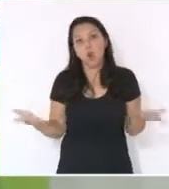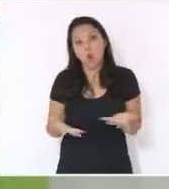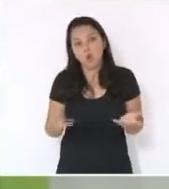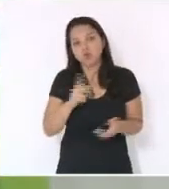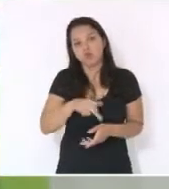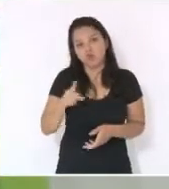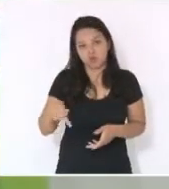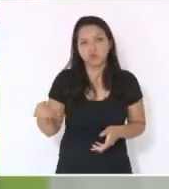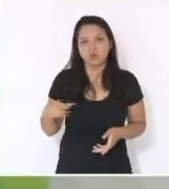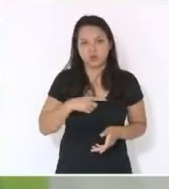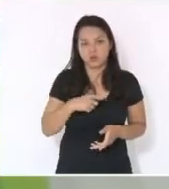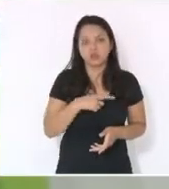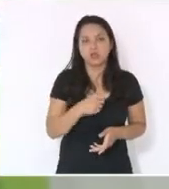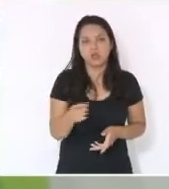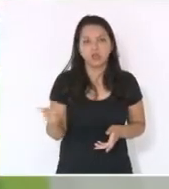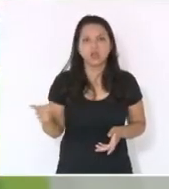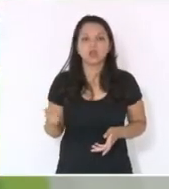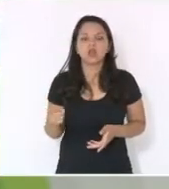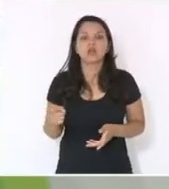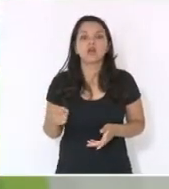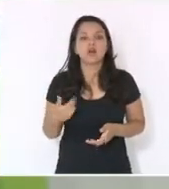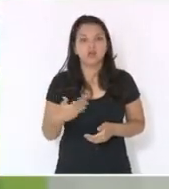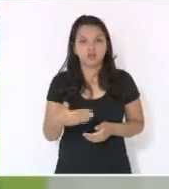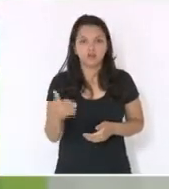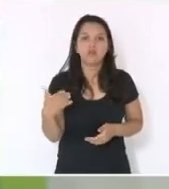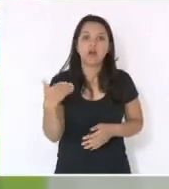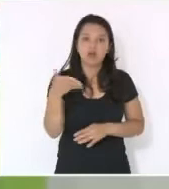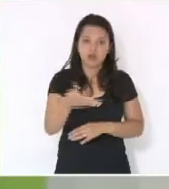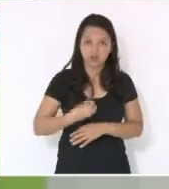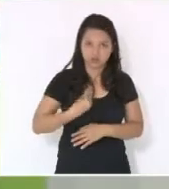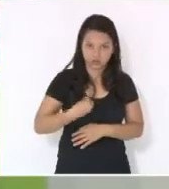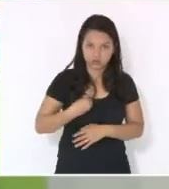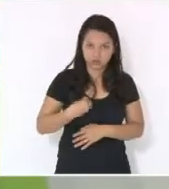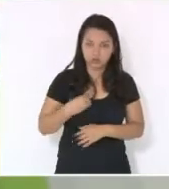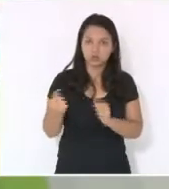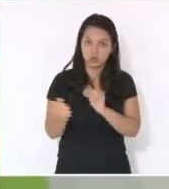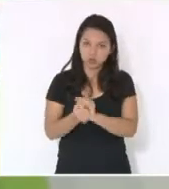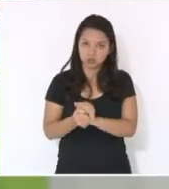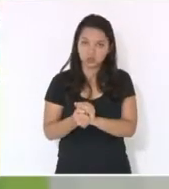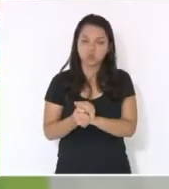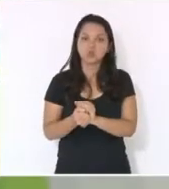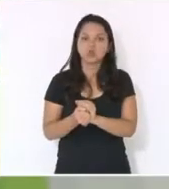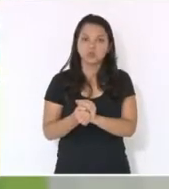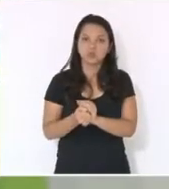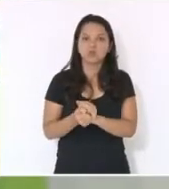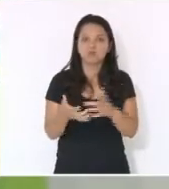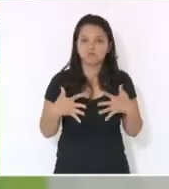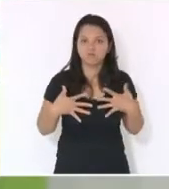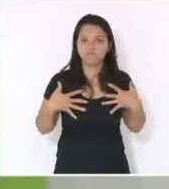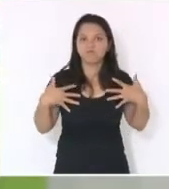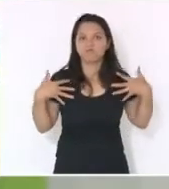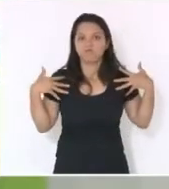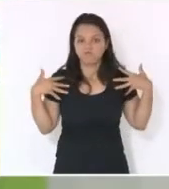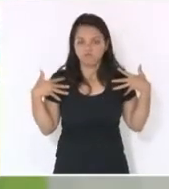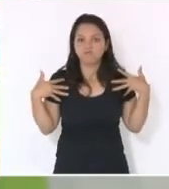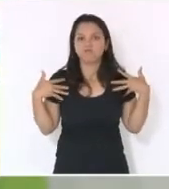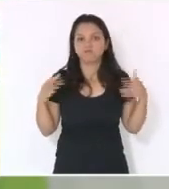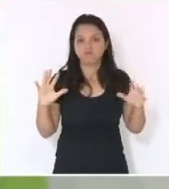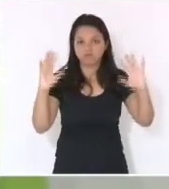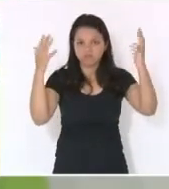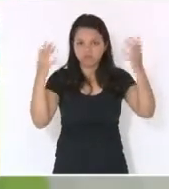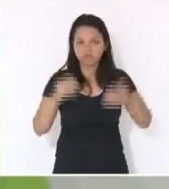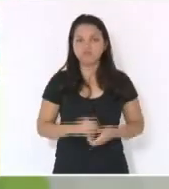atuais professores que estarão lá juntos conosco, congratulando desta grande